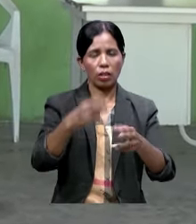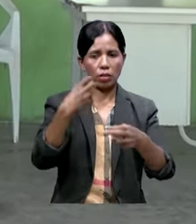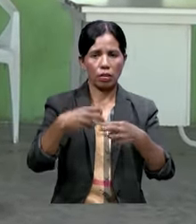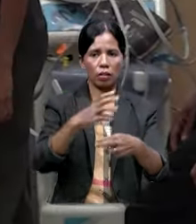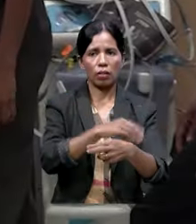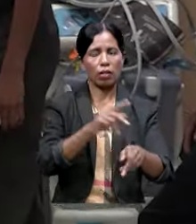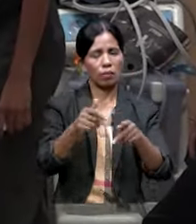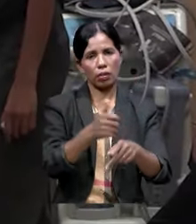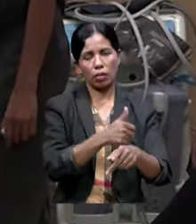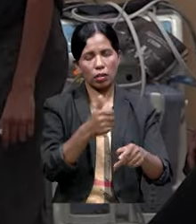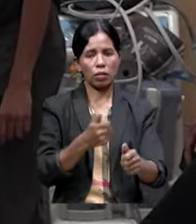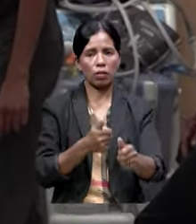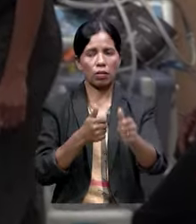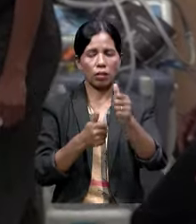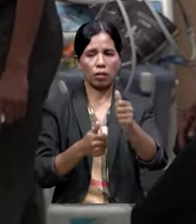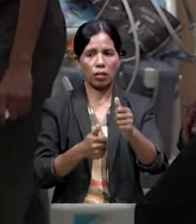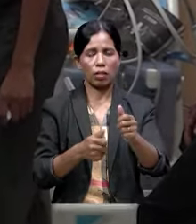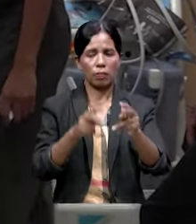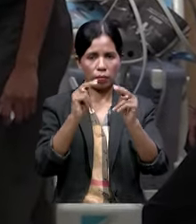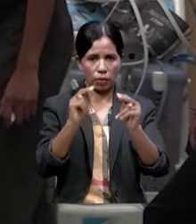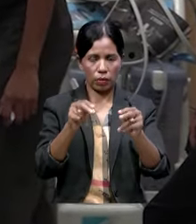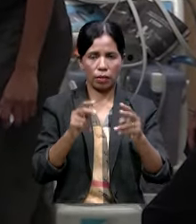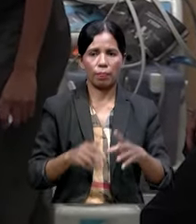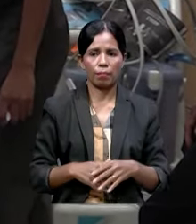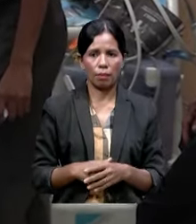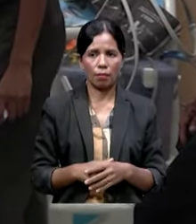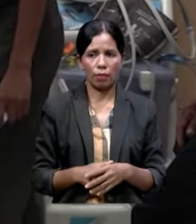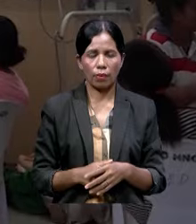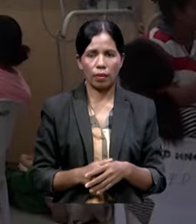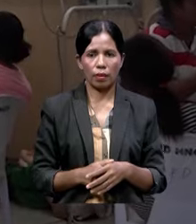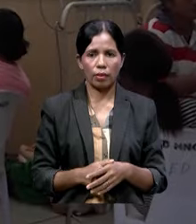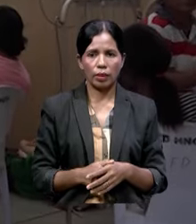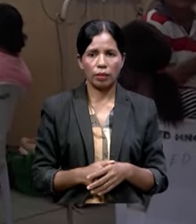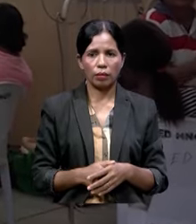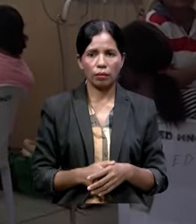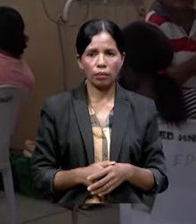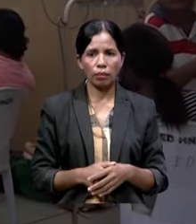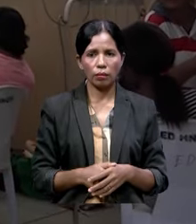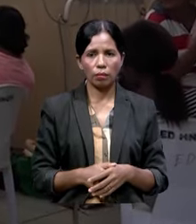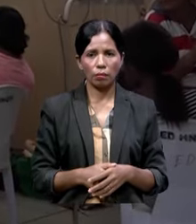fonte seluk, tuir assunto nebe persija. João Carlos Tomás Soares, GMN.